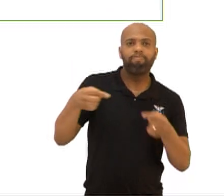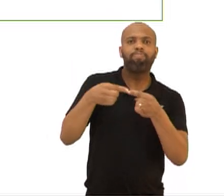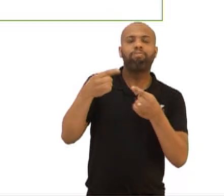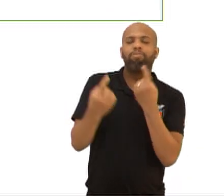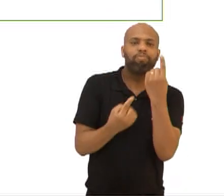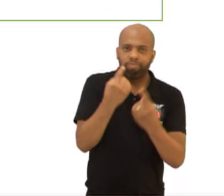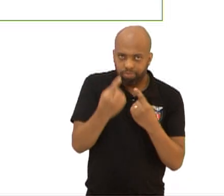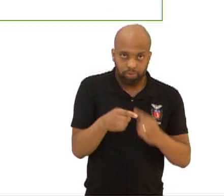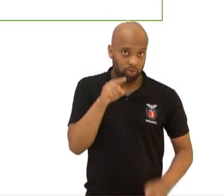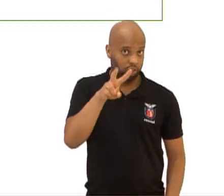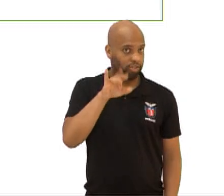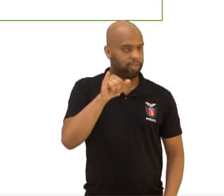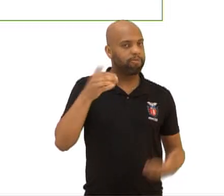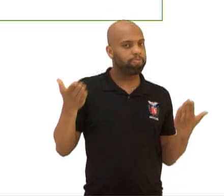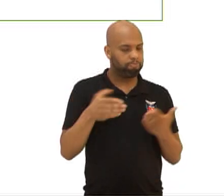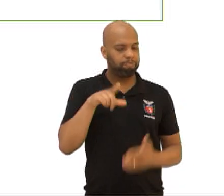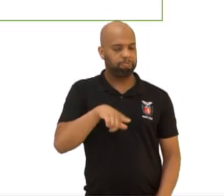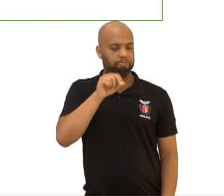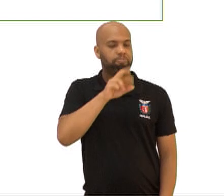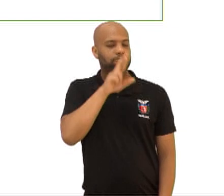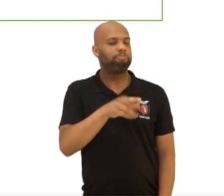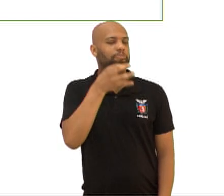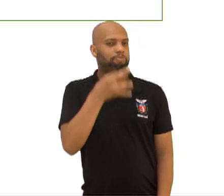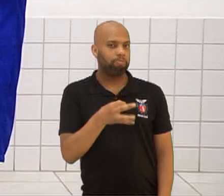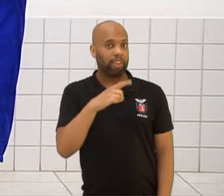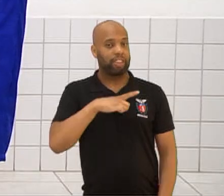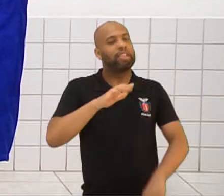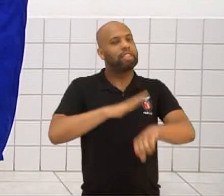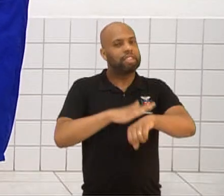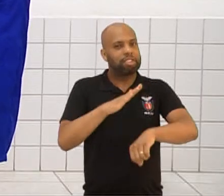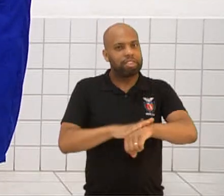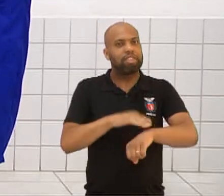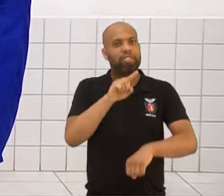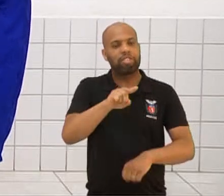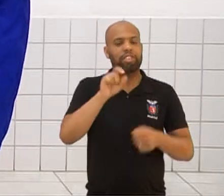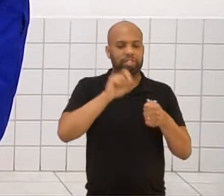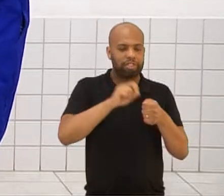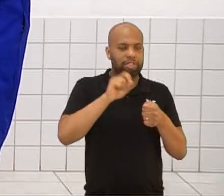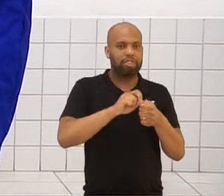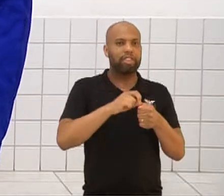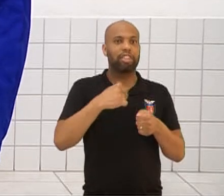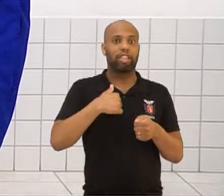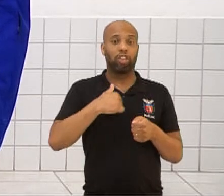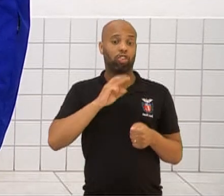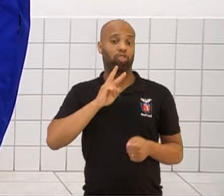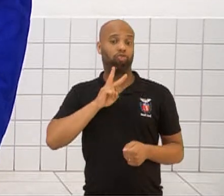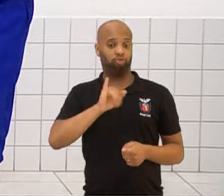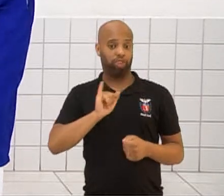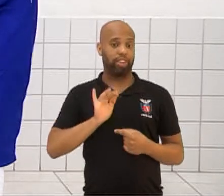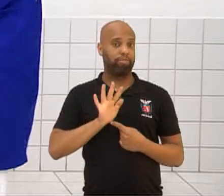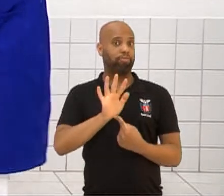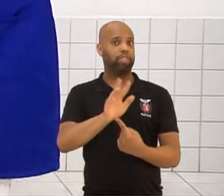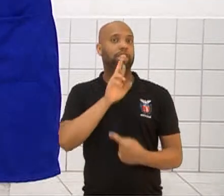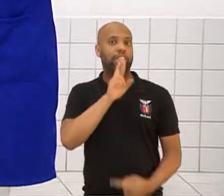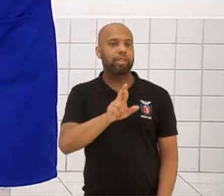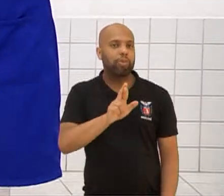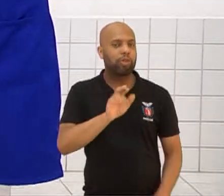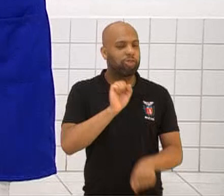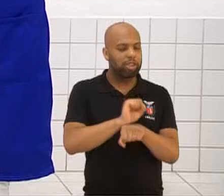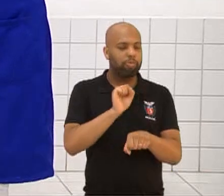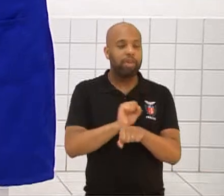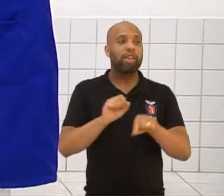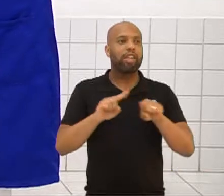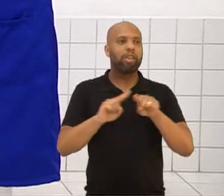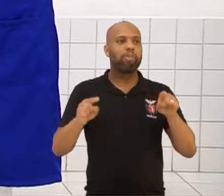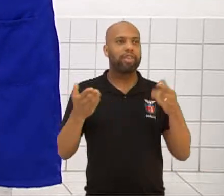no segundo planalto, ou letra C, no terceiro planalto. Vamos lá? Isso, estão fazendo, já daqui a pouquinho nós vamos ver a resposta. Para